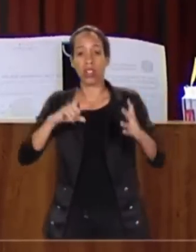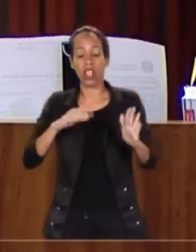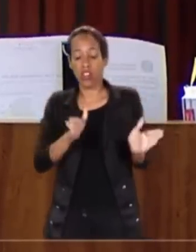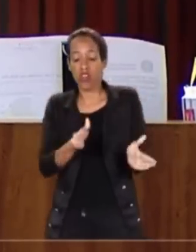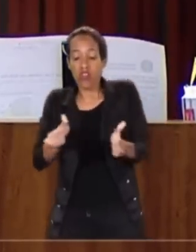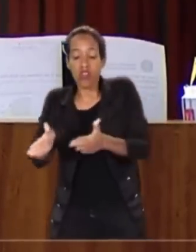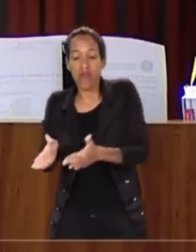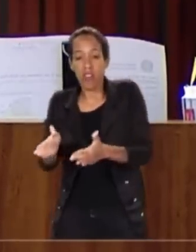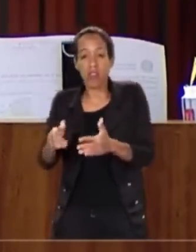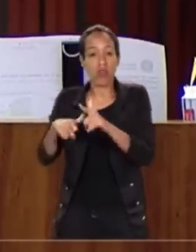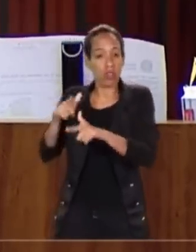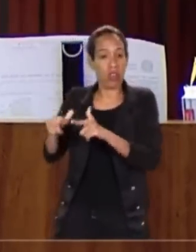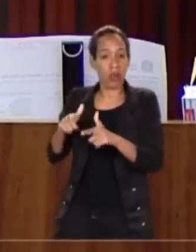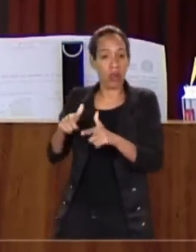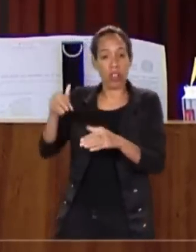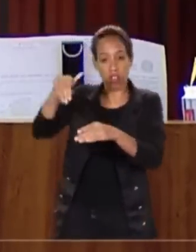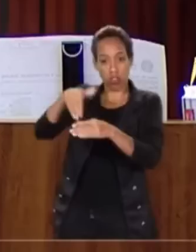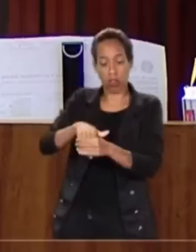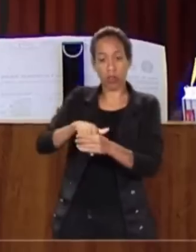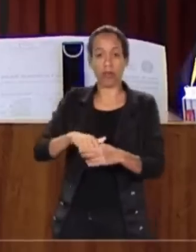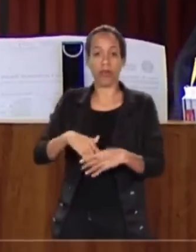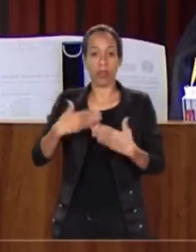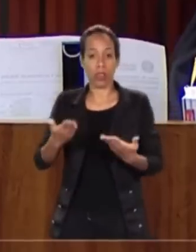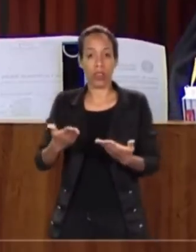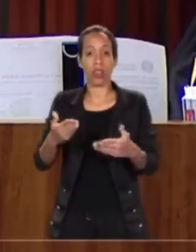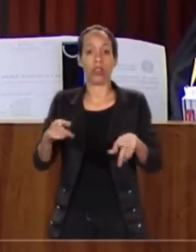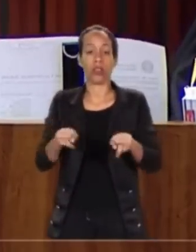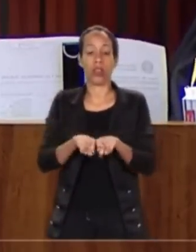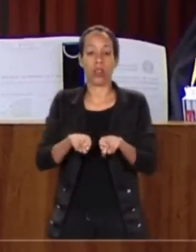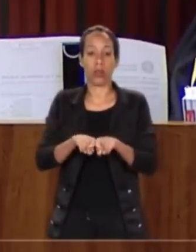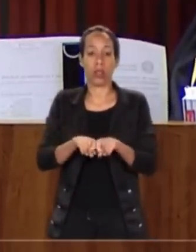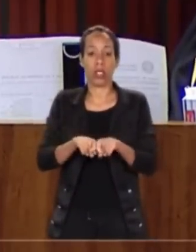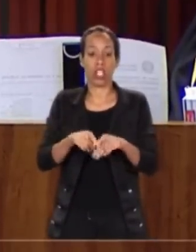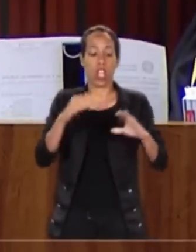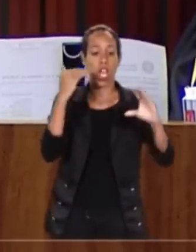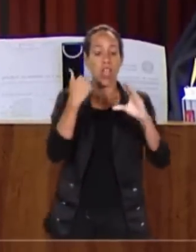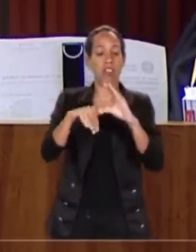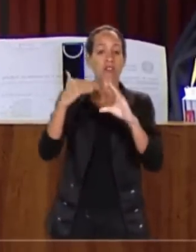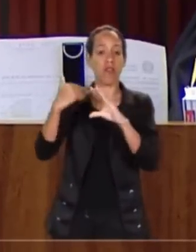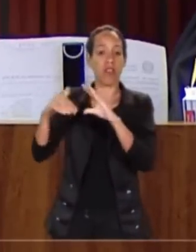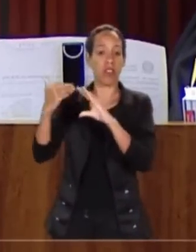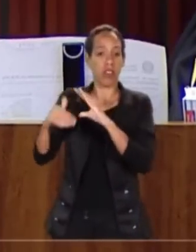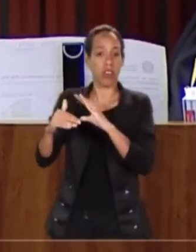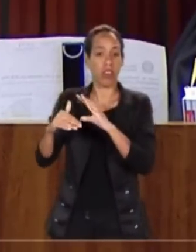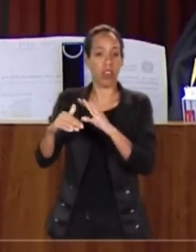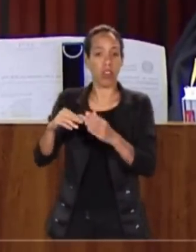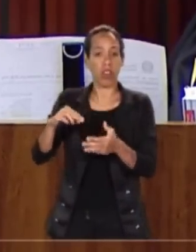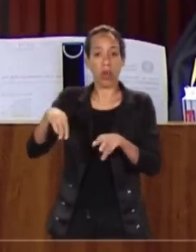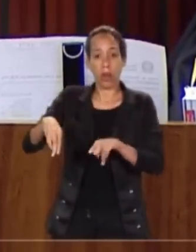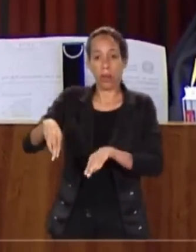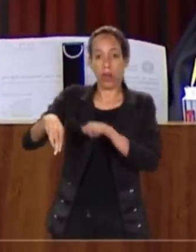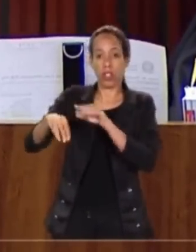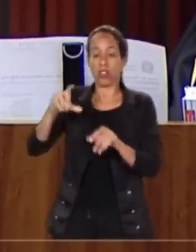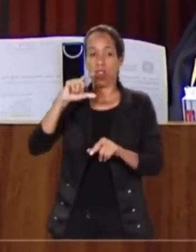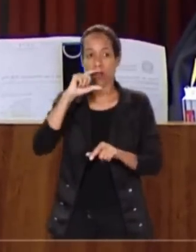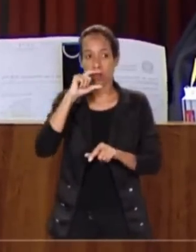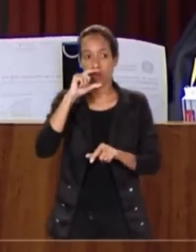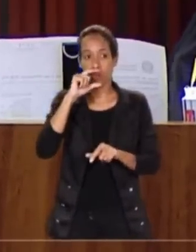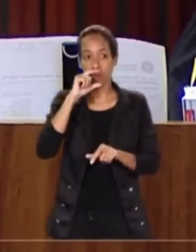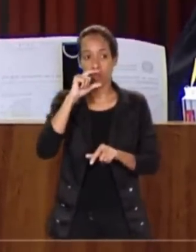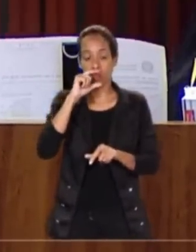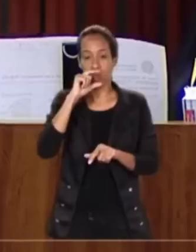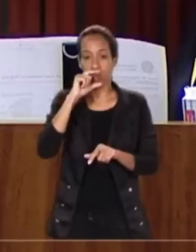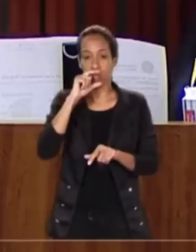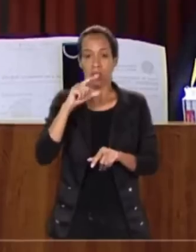o desvio de finalidade e leitoreira além de envio de cópias ao Ministro Luiz fux e amém